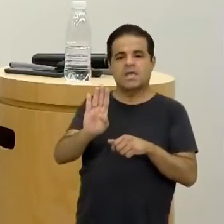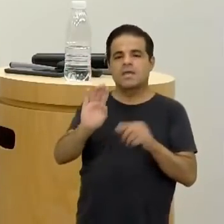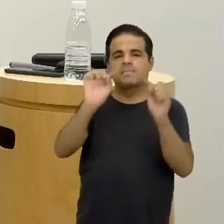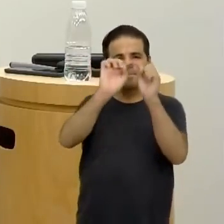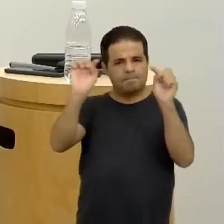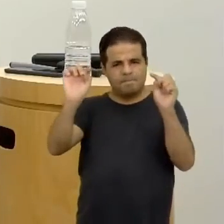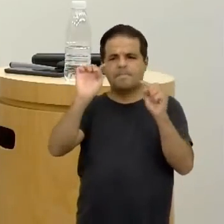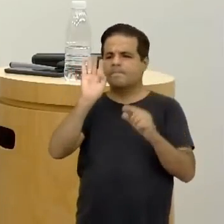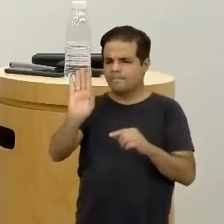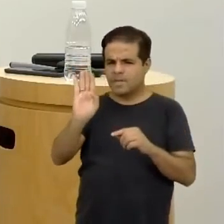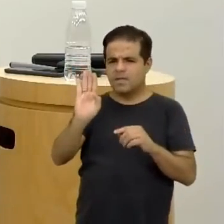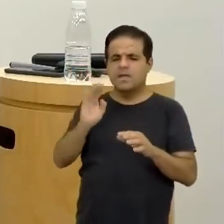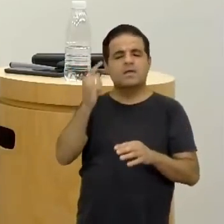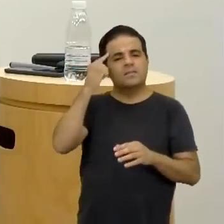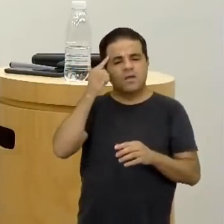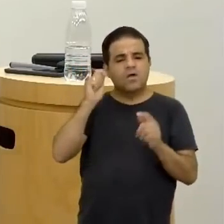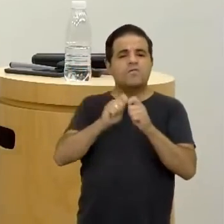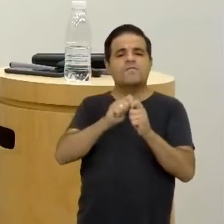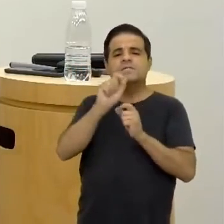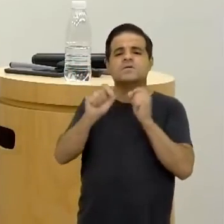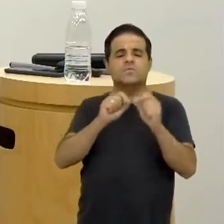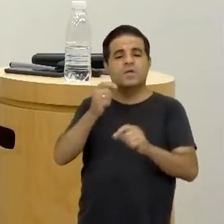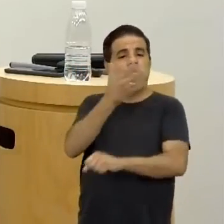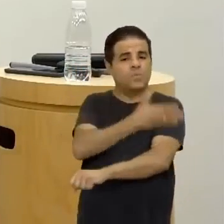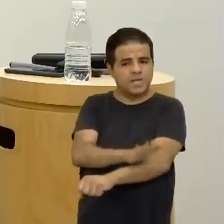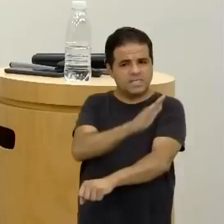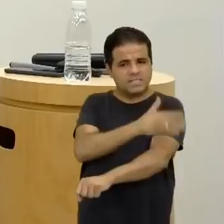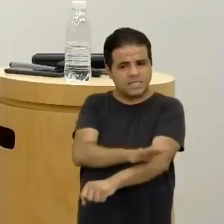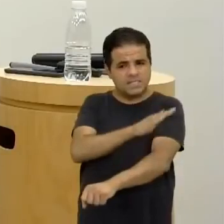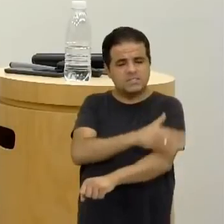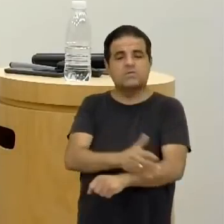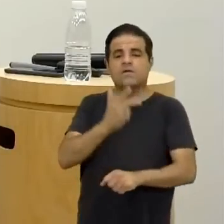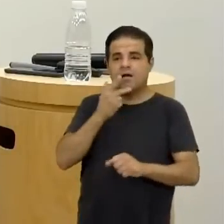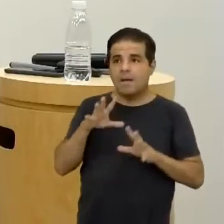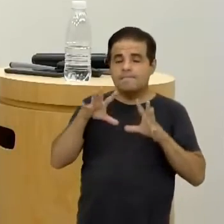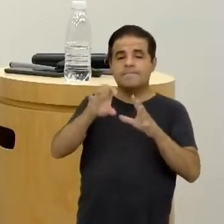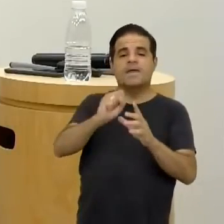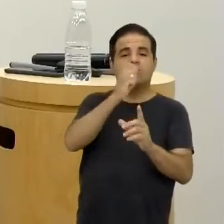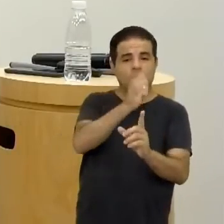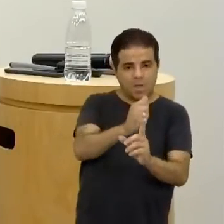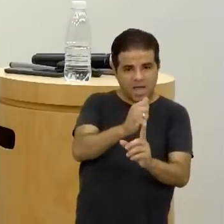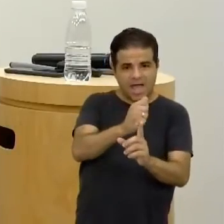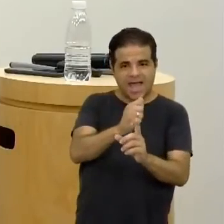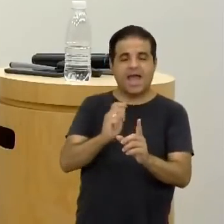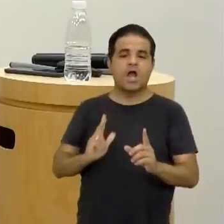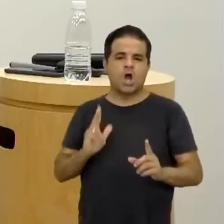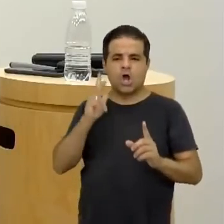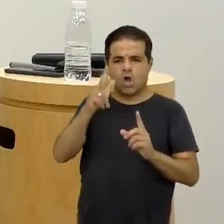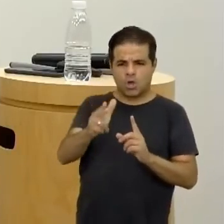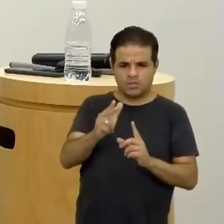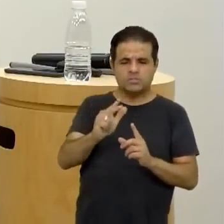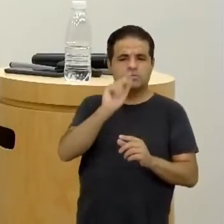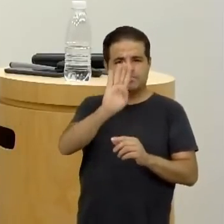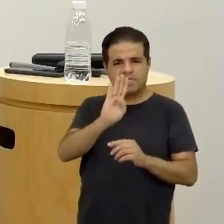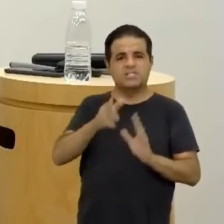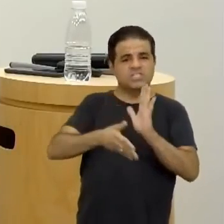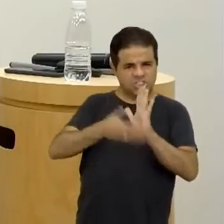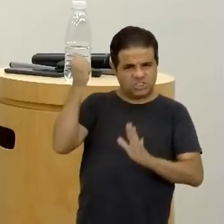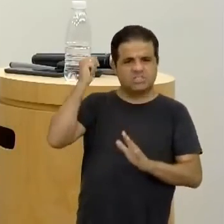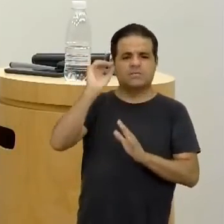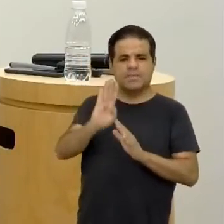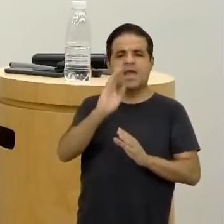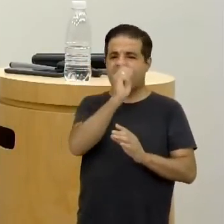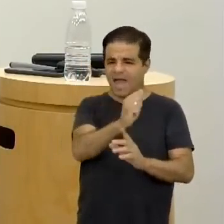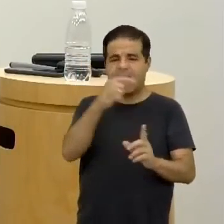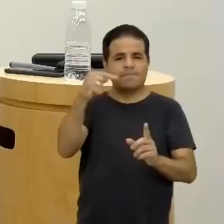esse pedaço aqui é bem então o que que eu vou fazer o exercício fala pegue o ar e corta um pedaço B Tire